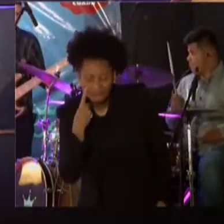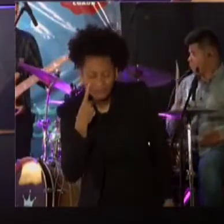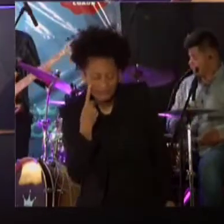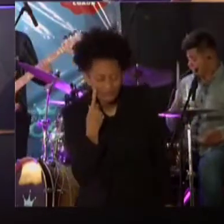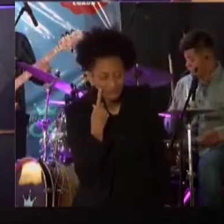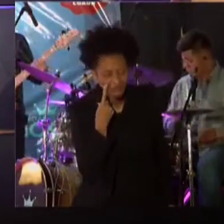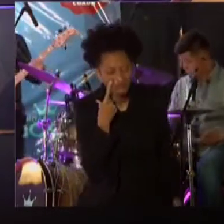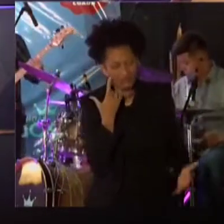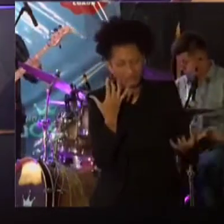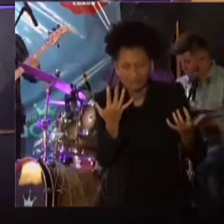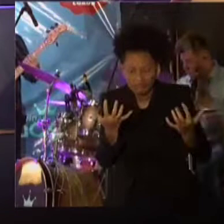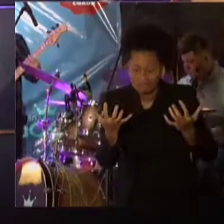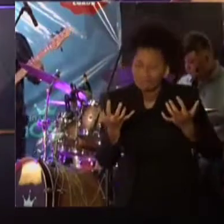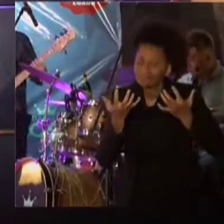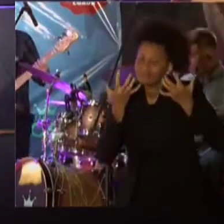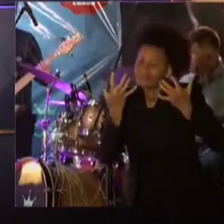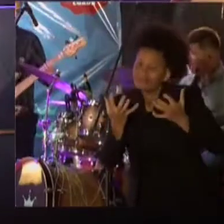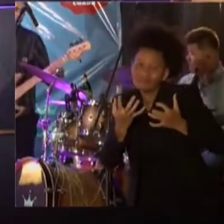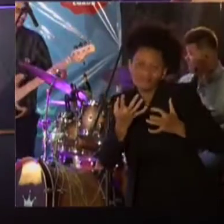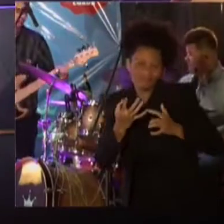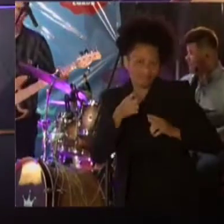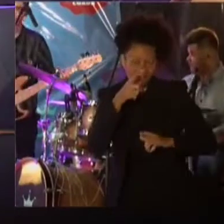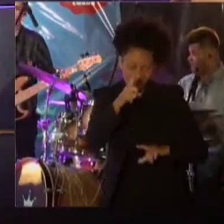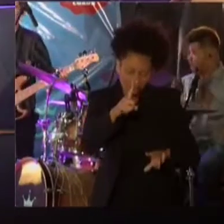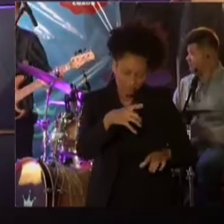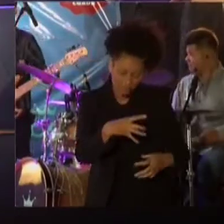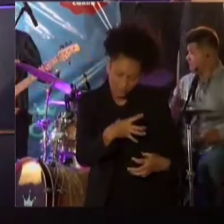Frustrações querem te fazer